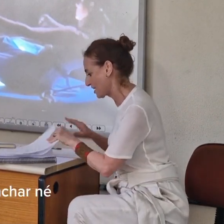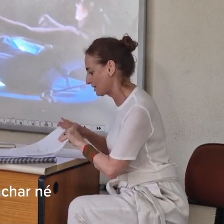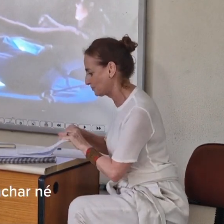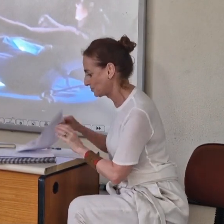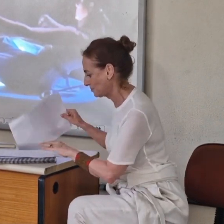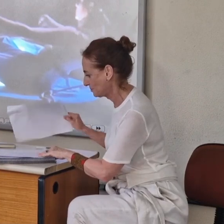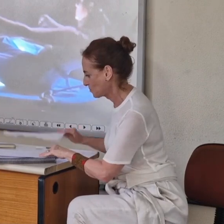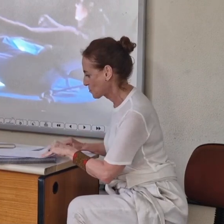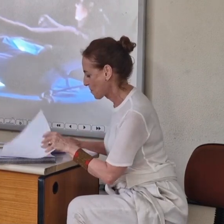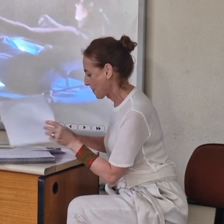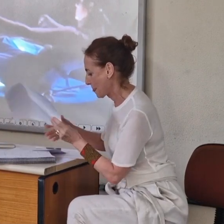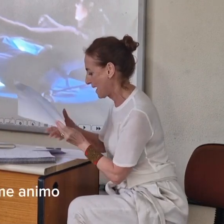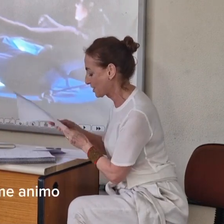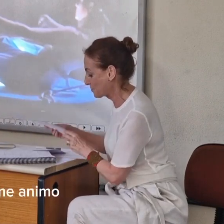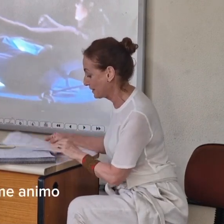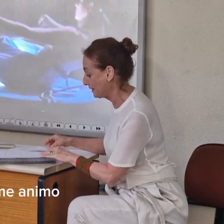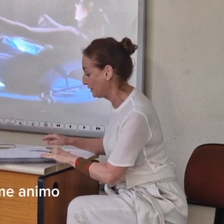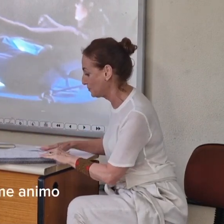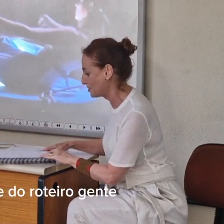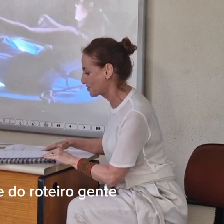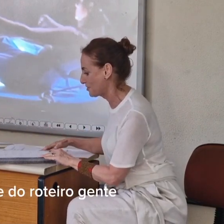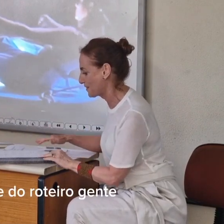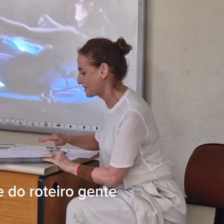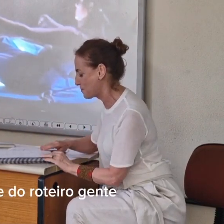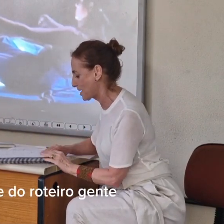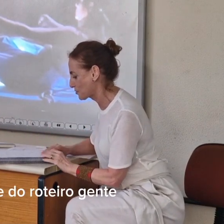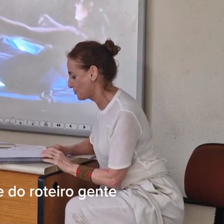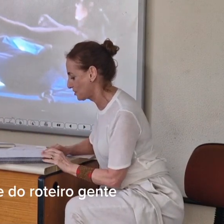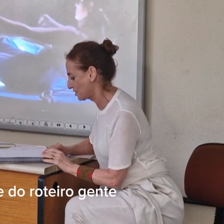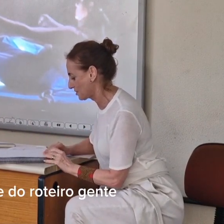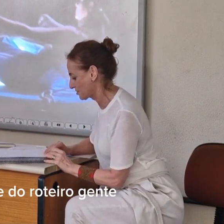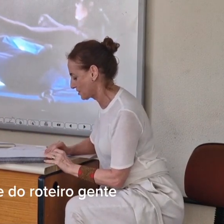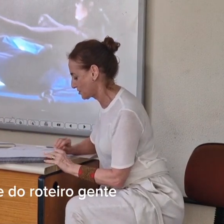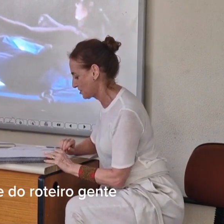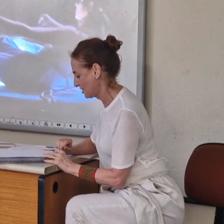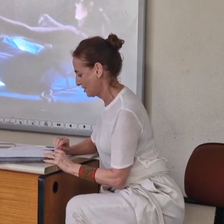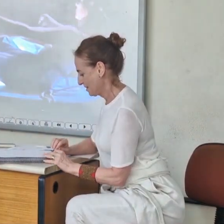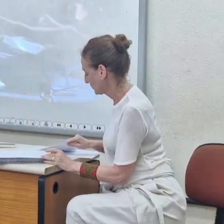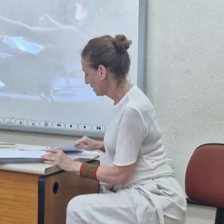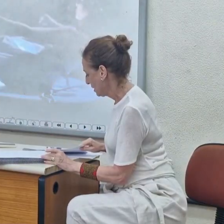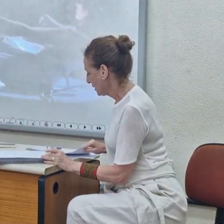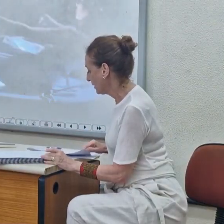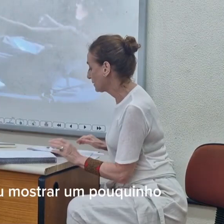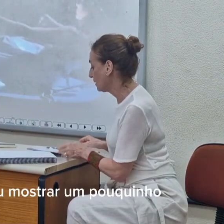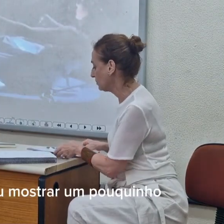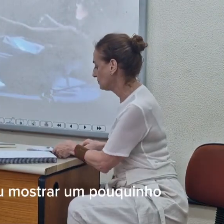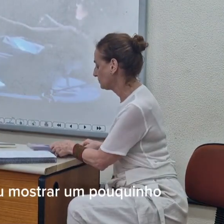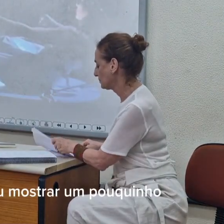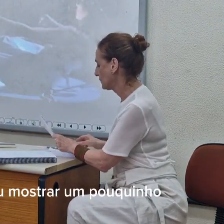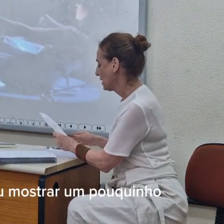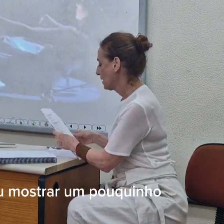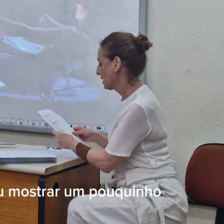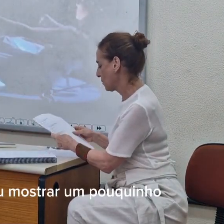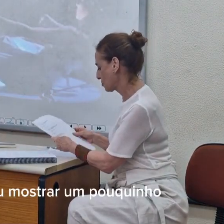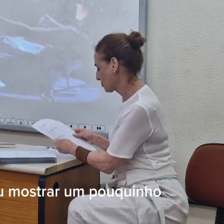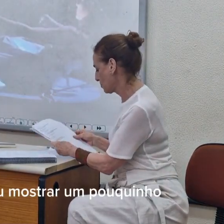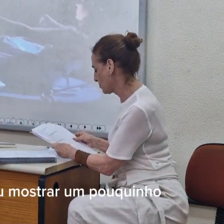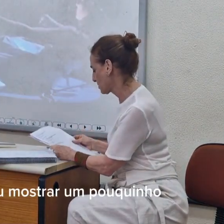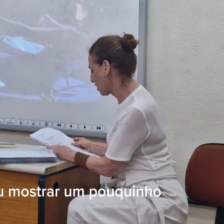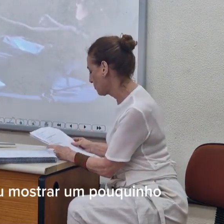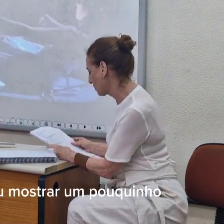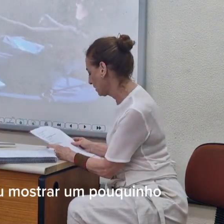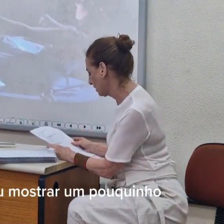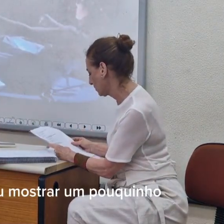que me achar, né? Cuidado com a bicha. Isso não fazia parte do roteiro. Então, eu acho